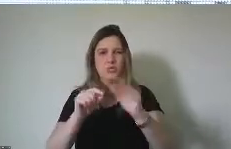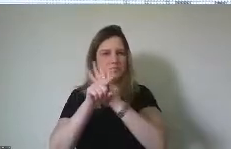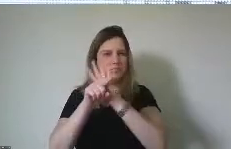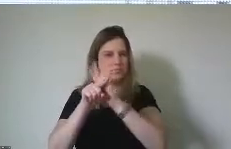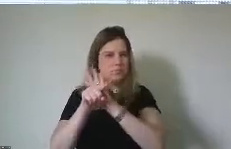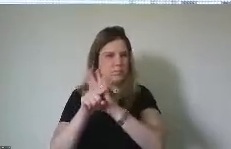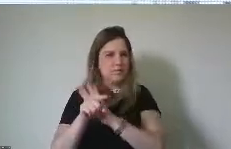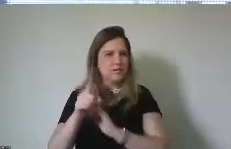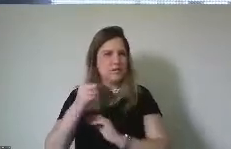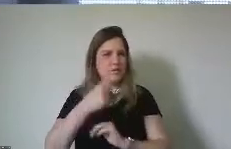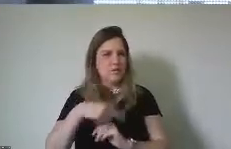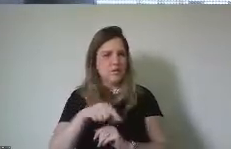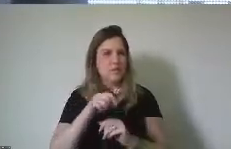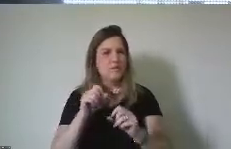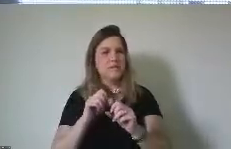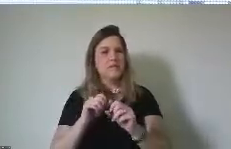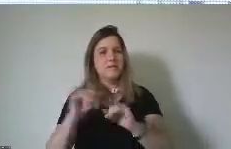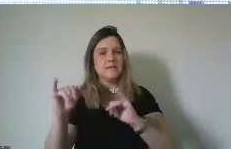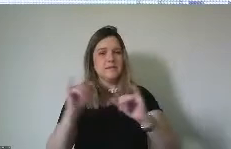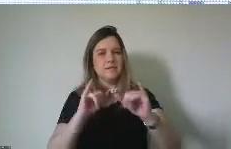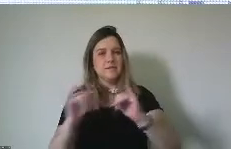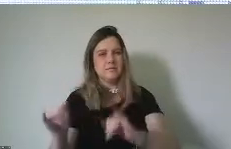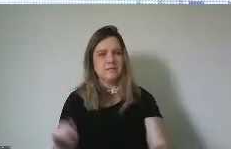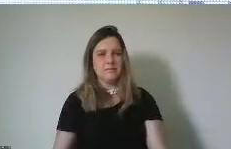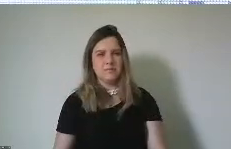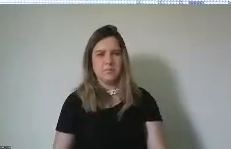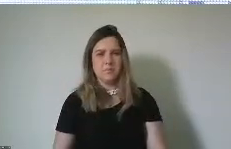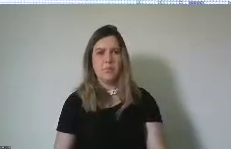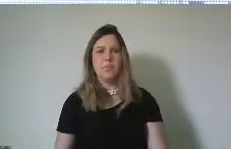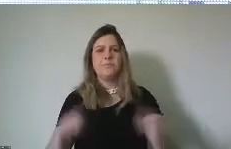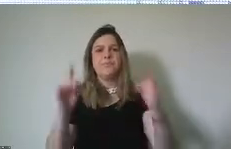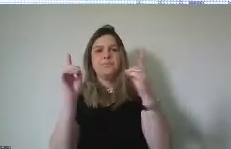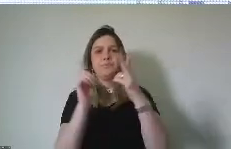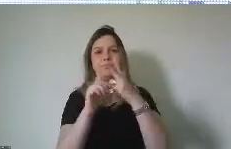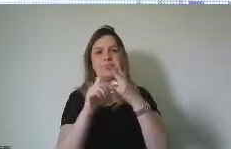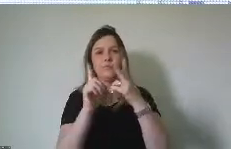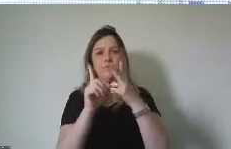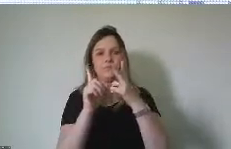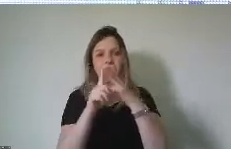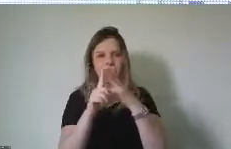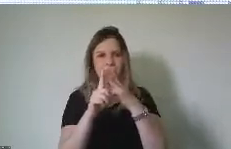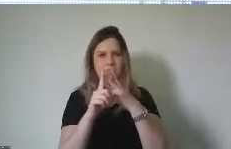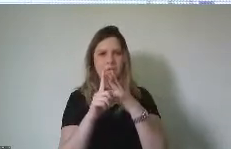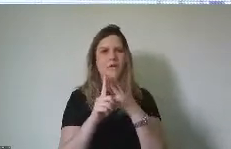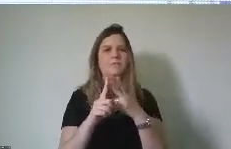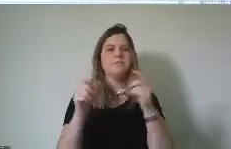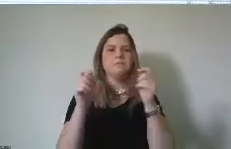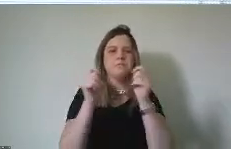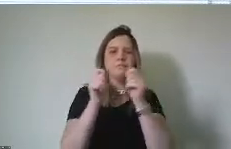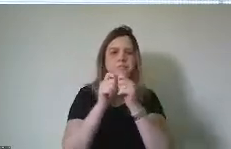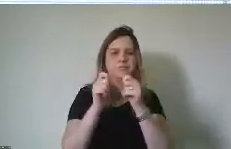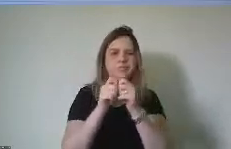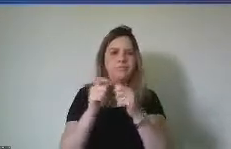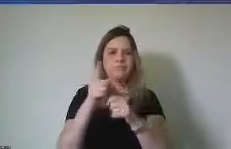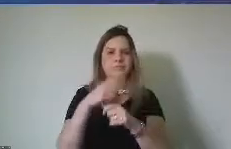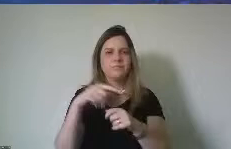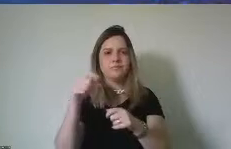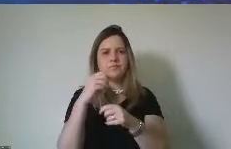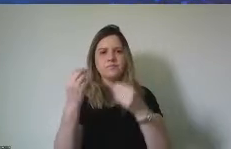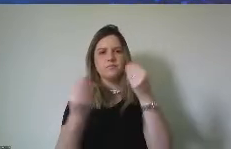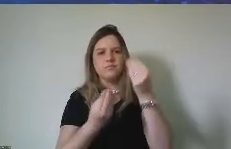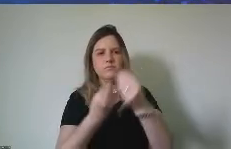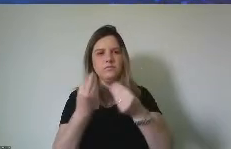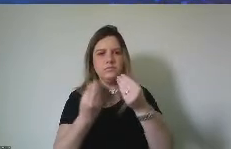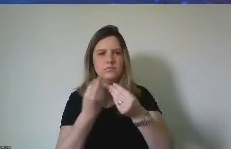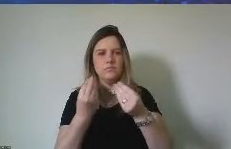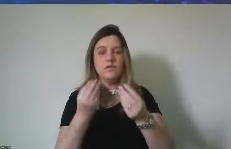sistema de transmissão recado número dois não vou discutir você olha o coffee shop faz sentido econômico não faz se vendo vença outra